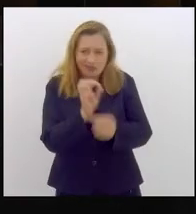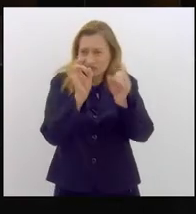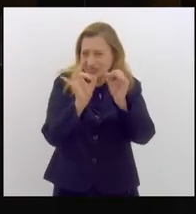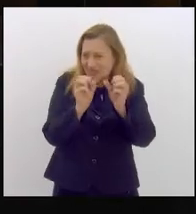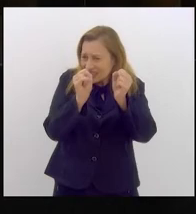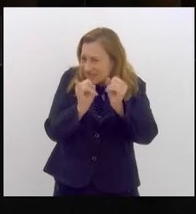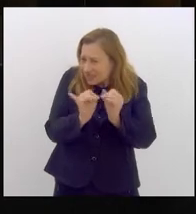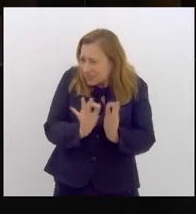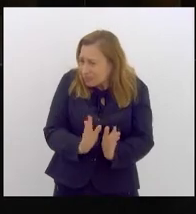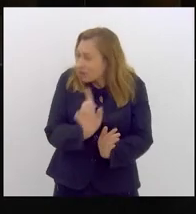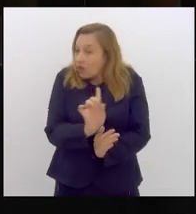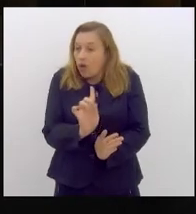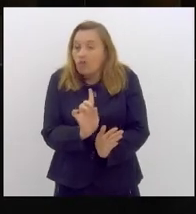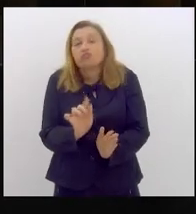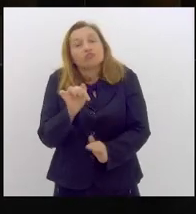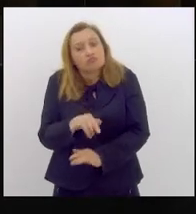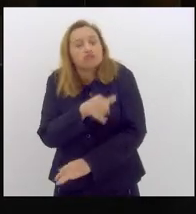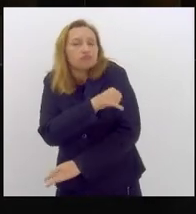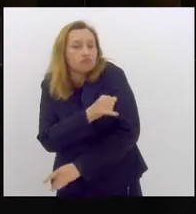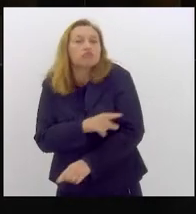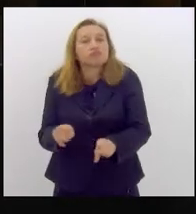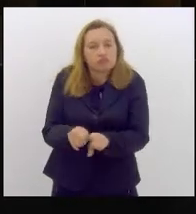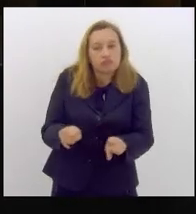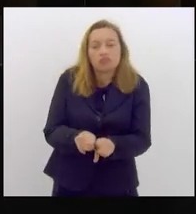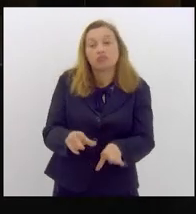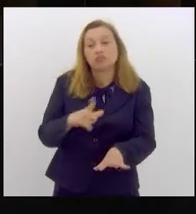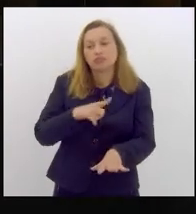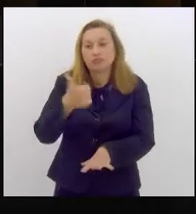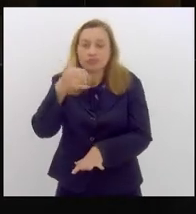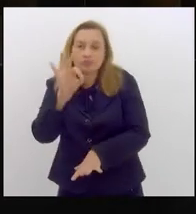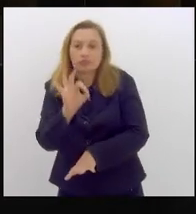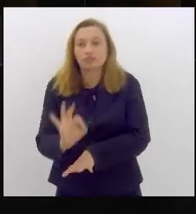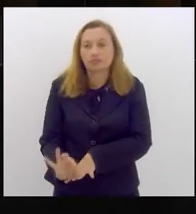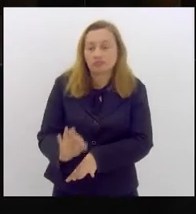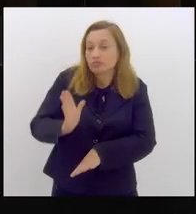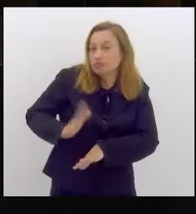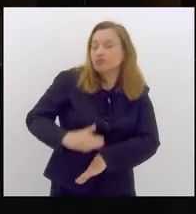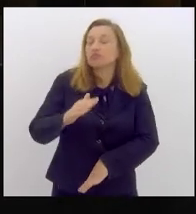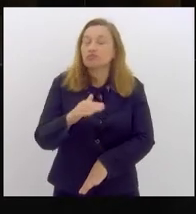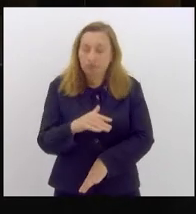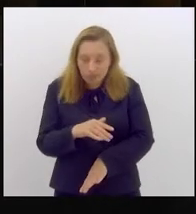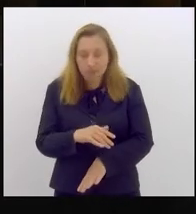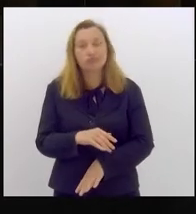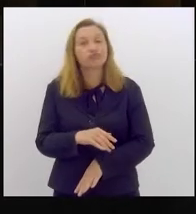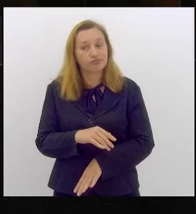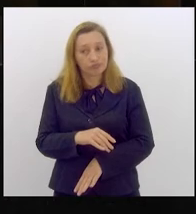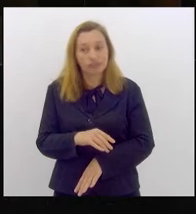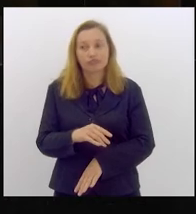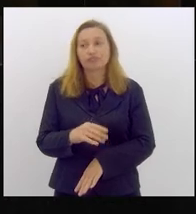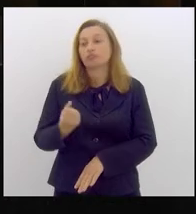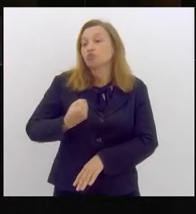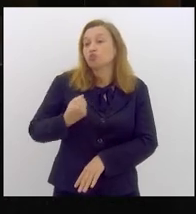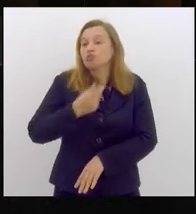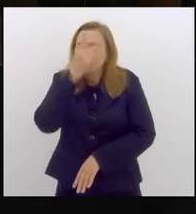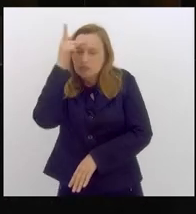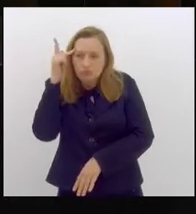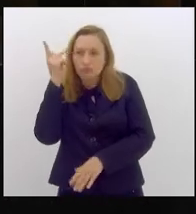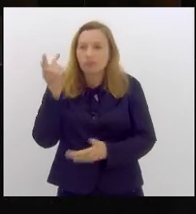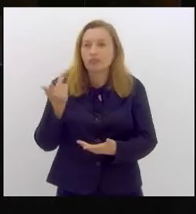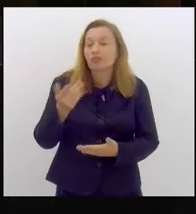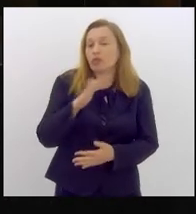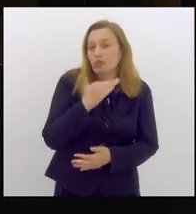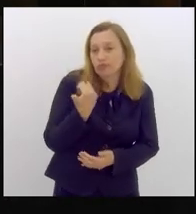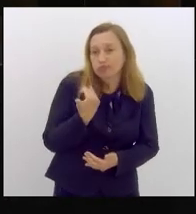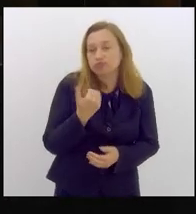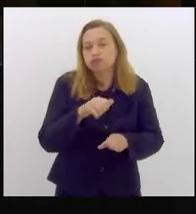detalhe simplesmente. É aqui no Rio de Janeiro também que temos 10%, mais de 10%, do número de pessoas